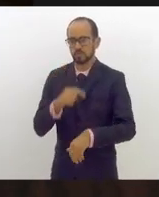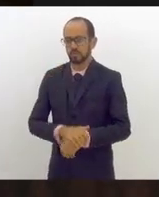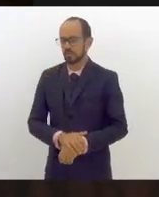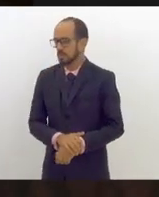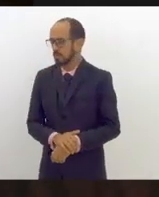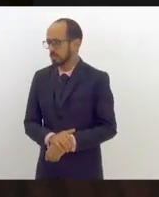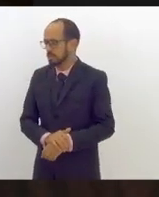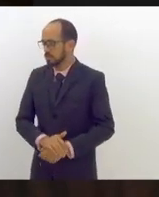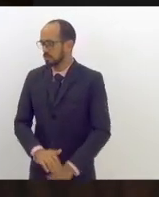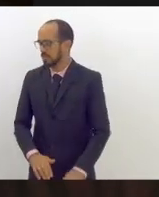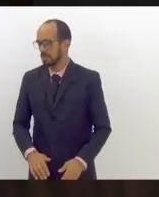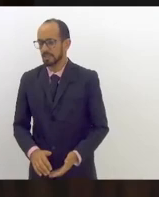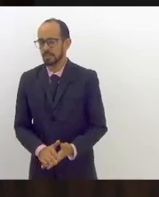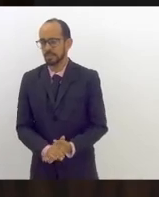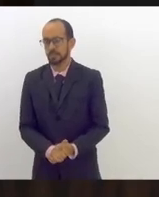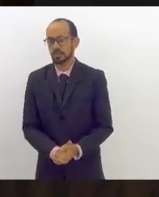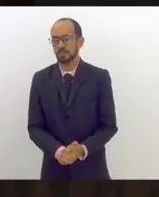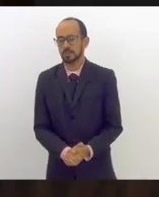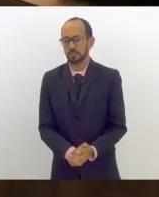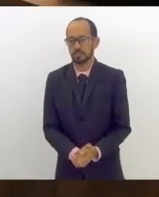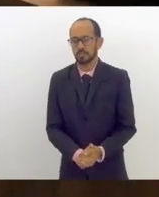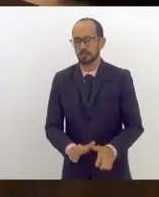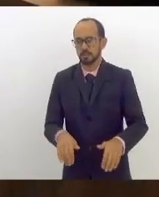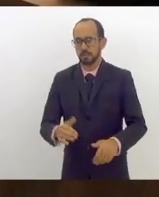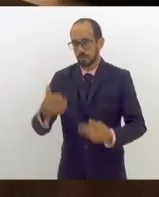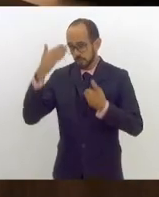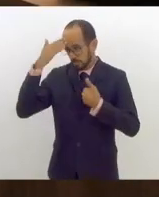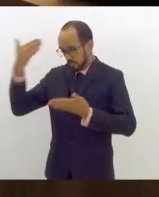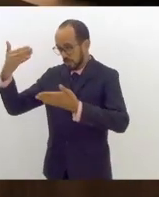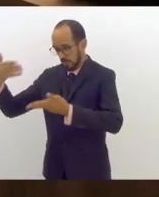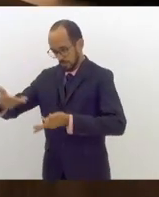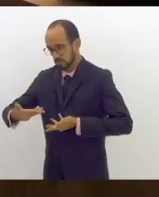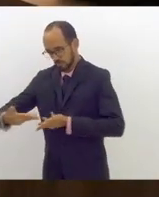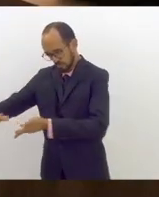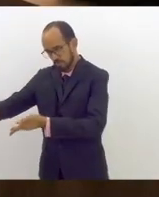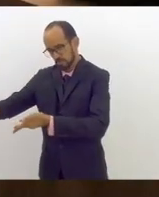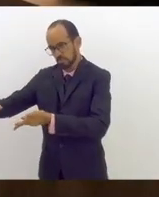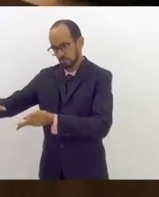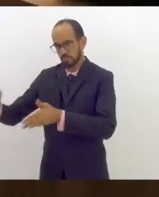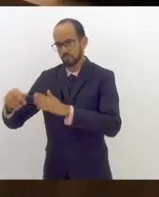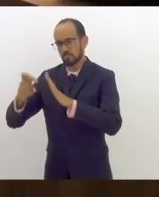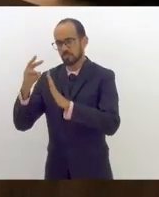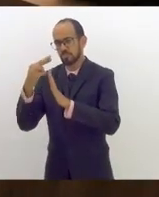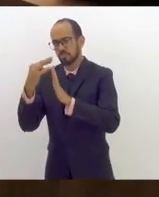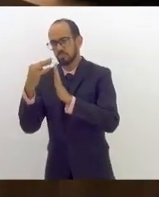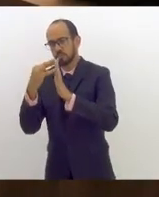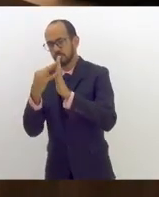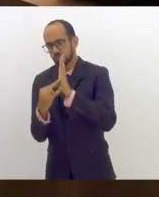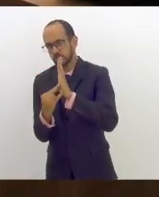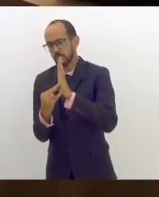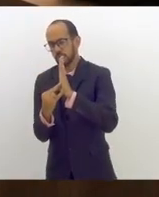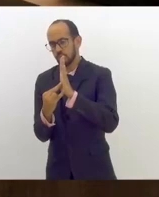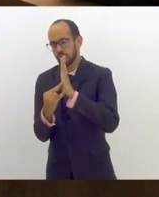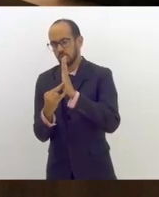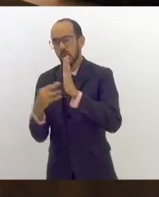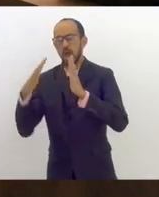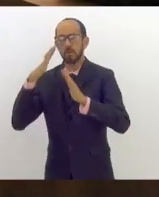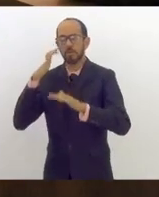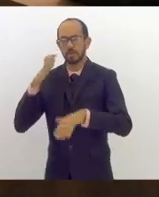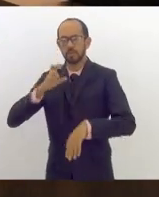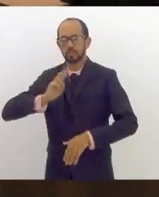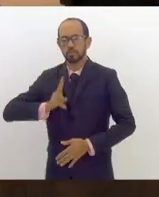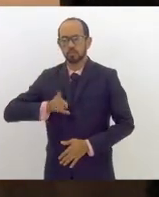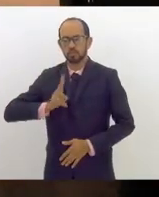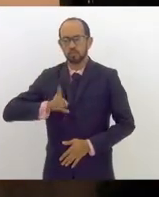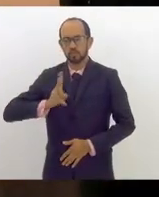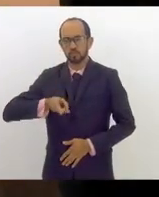deixar claro Obrigado pelo atendimento regimental amanhã a gente continuará na